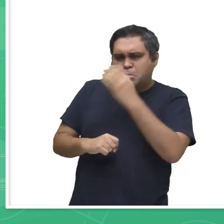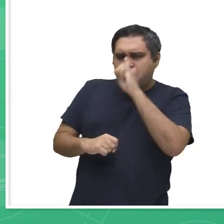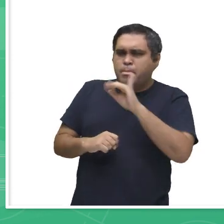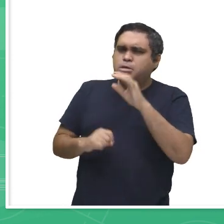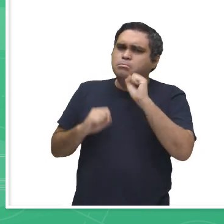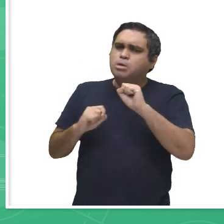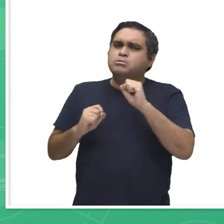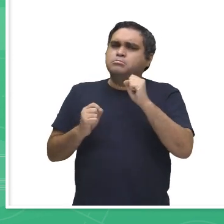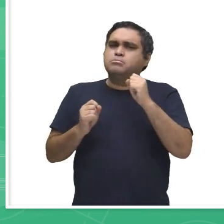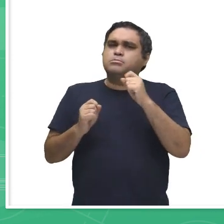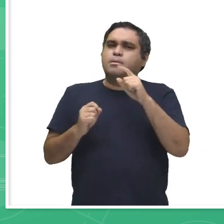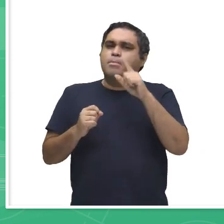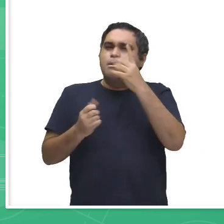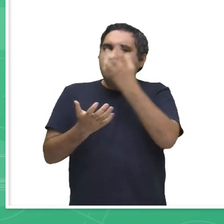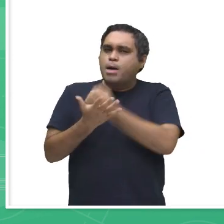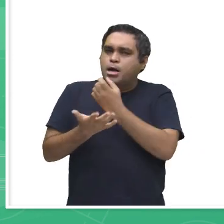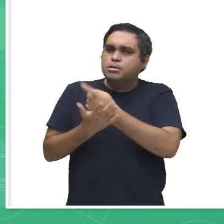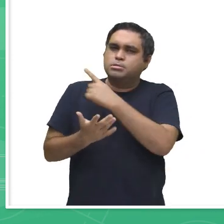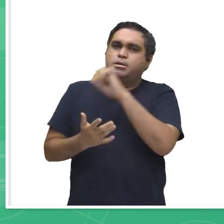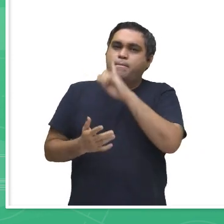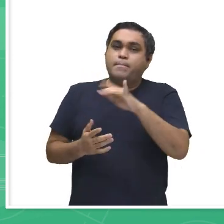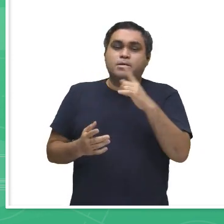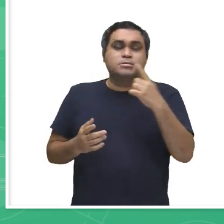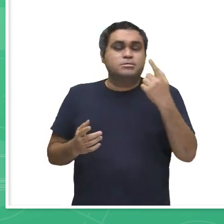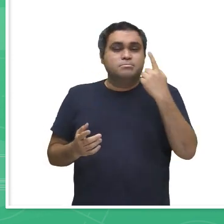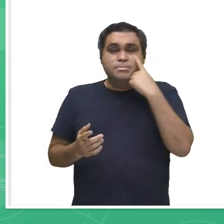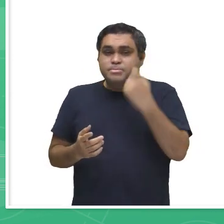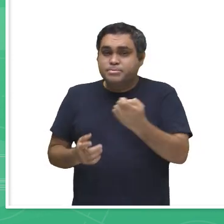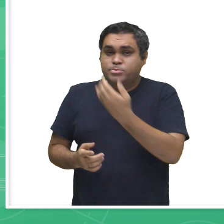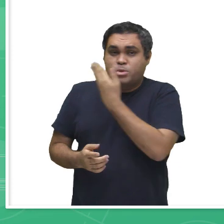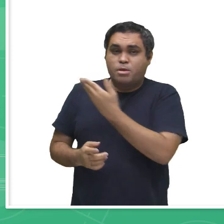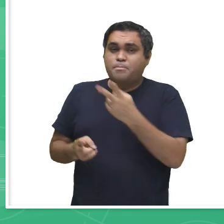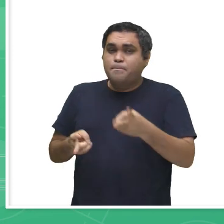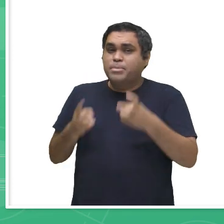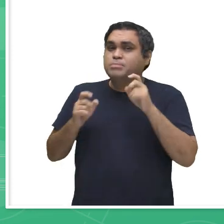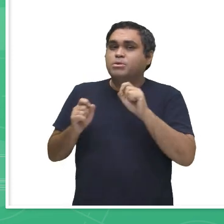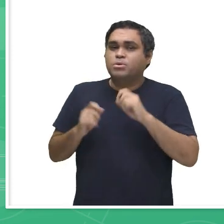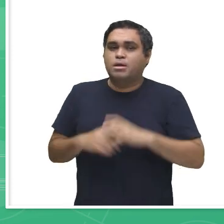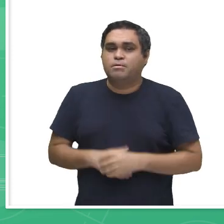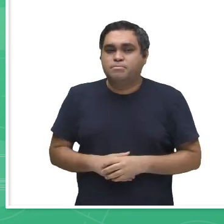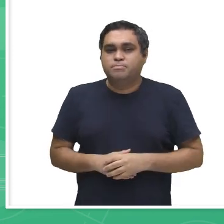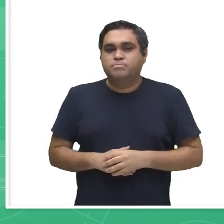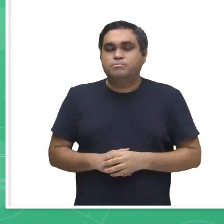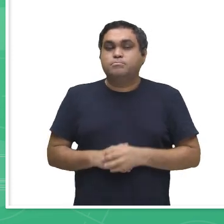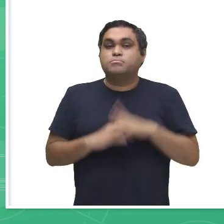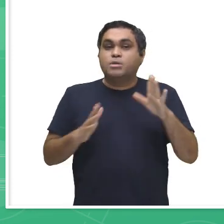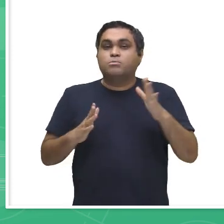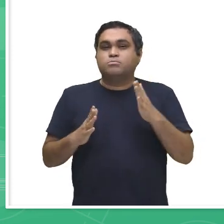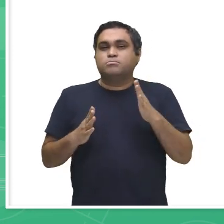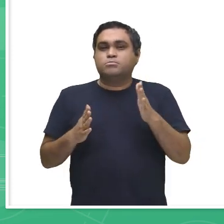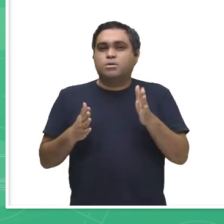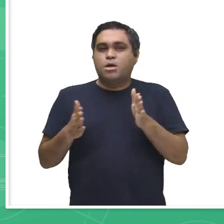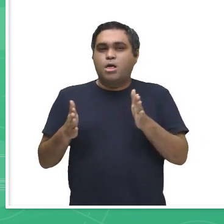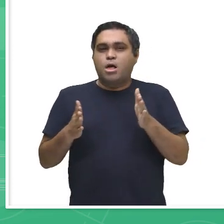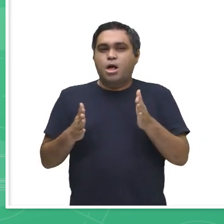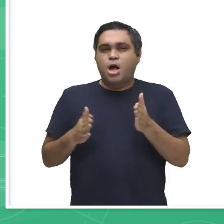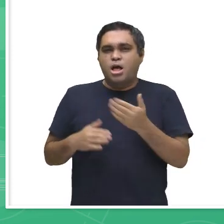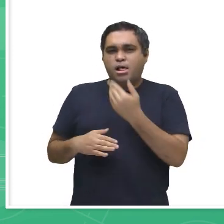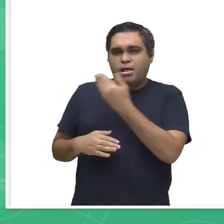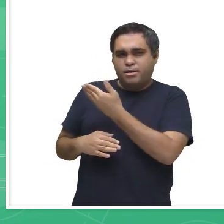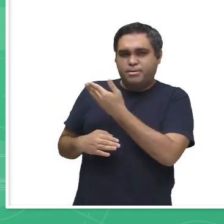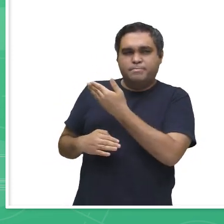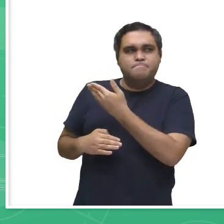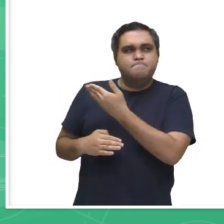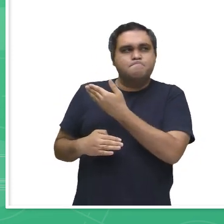ele aí depois, baixa ele, porque isso é muito bacana. Olha só, o que vocês estão percebendo aqui? De rosa, aqui de rosa, vocês